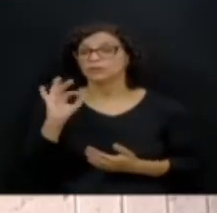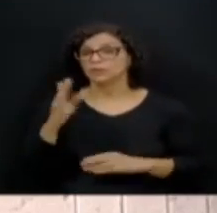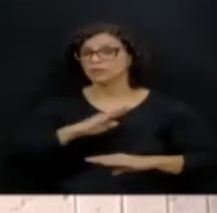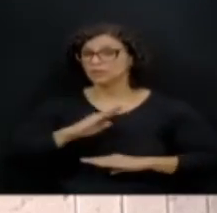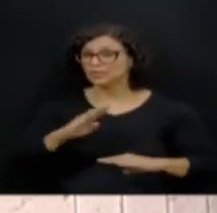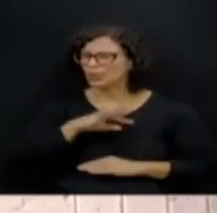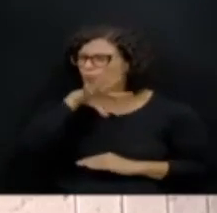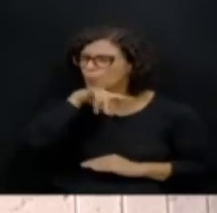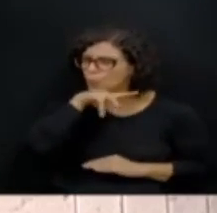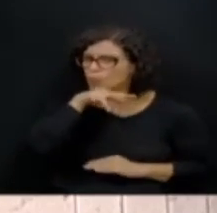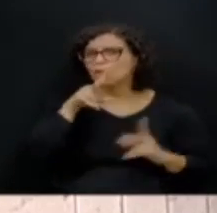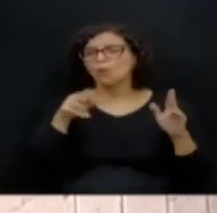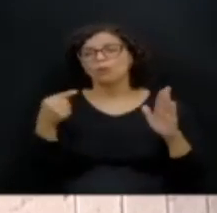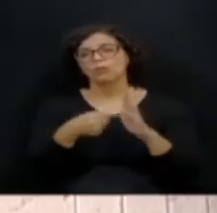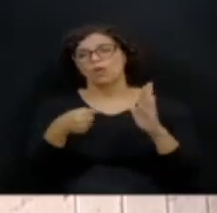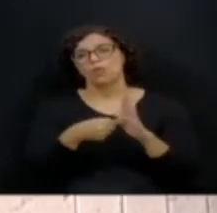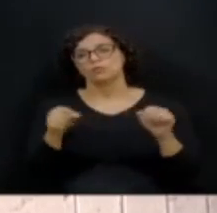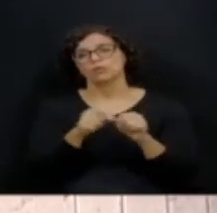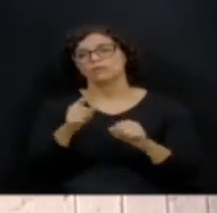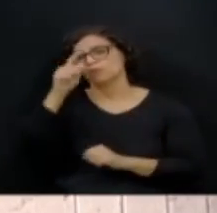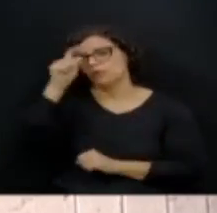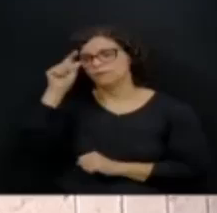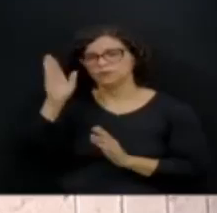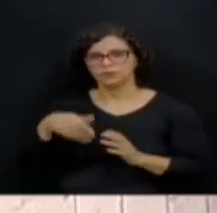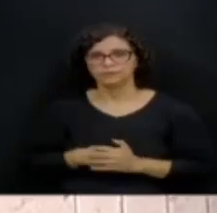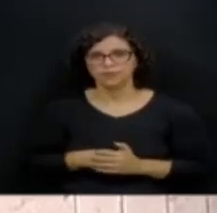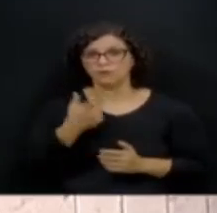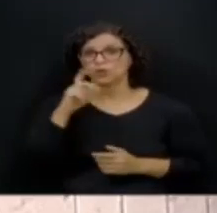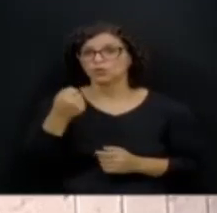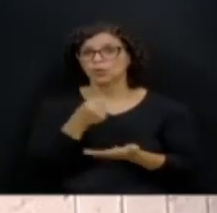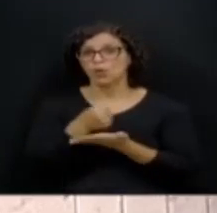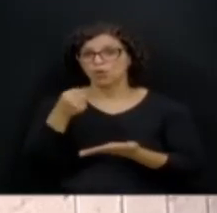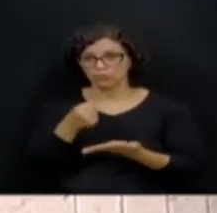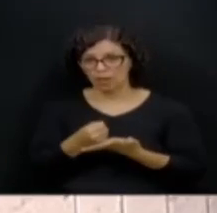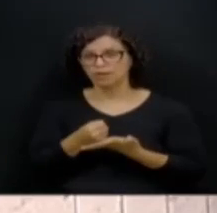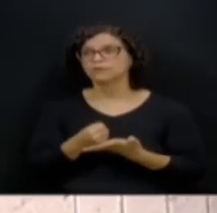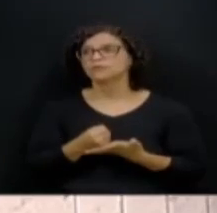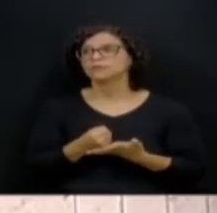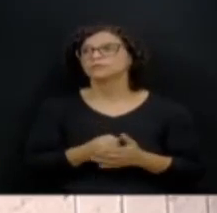situação tão ruim quanto a denúncia feita aqui pelo soldado Fruit, que falou dos contratos